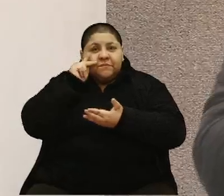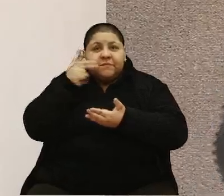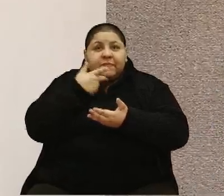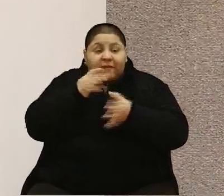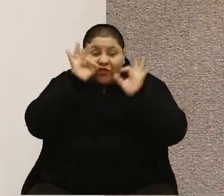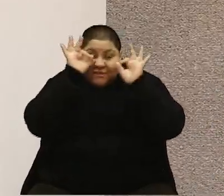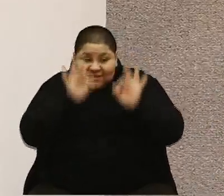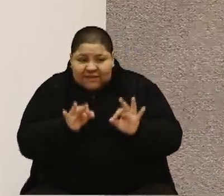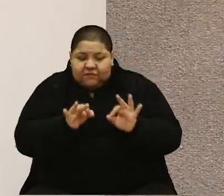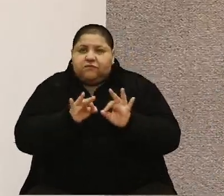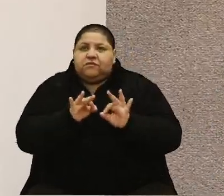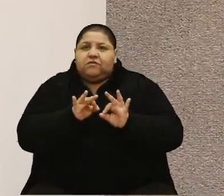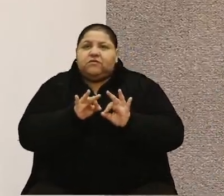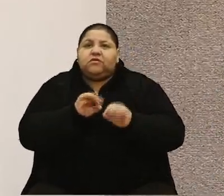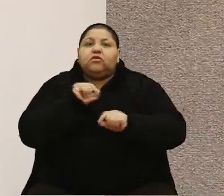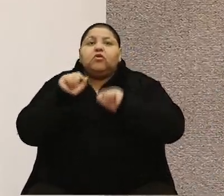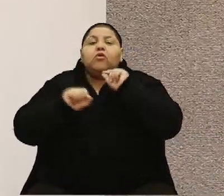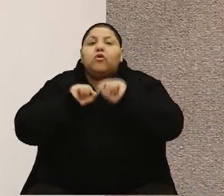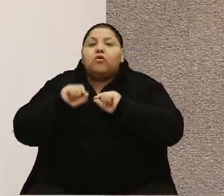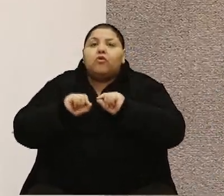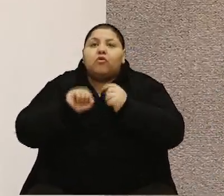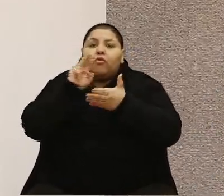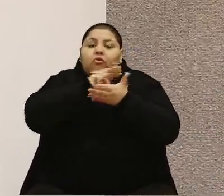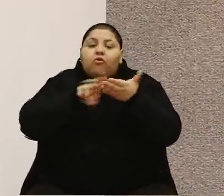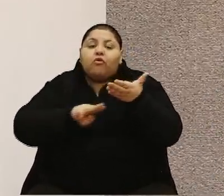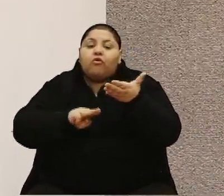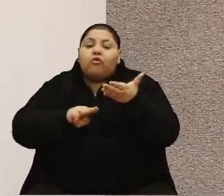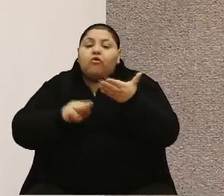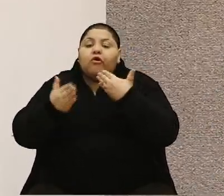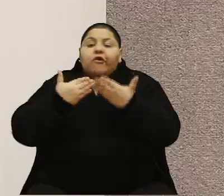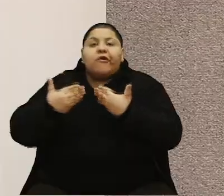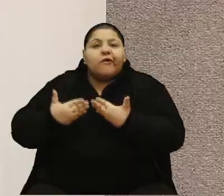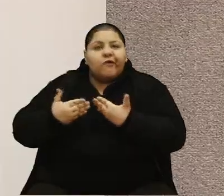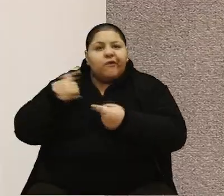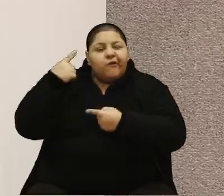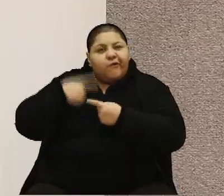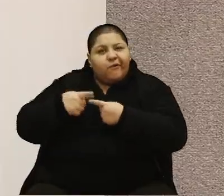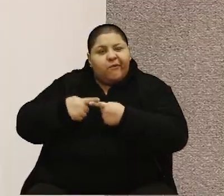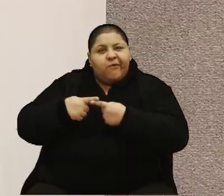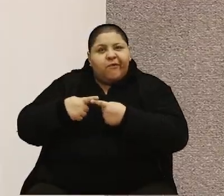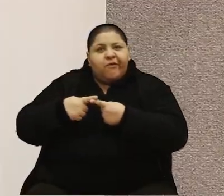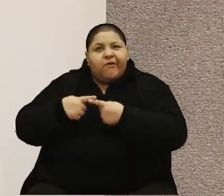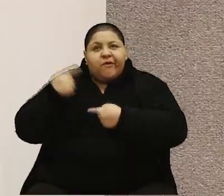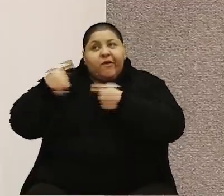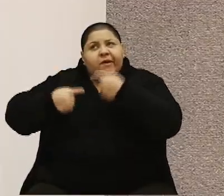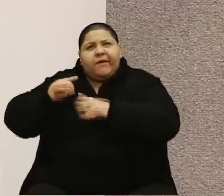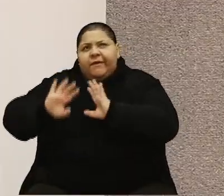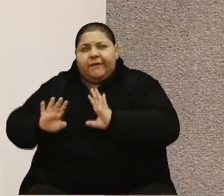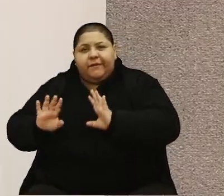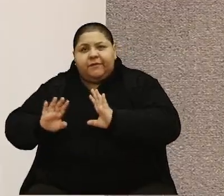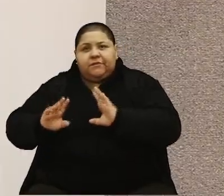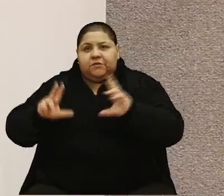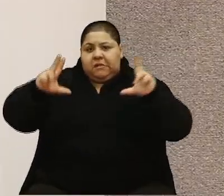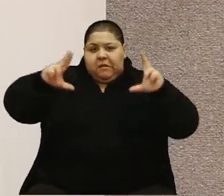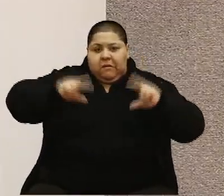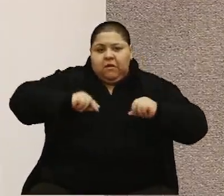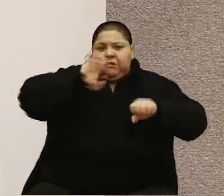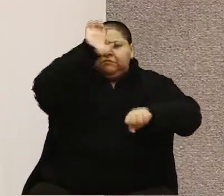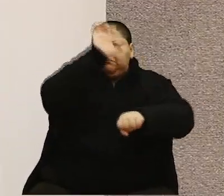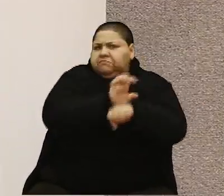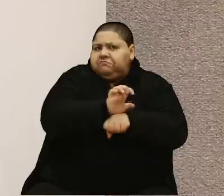cerne da questão e disse qual é o método de avaliação que está se levantando. Porque se a discussão é de mérito de